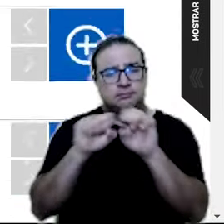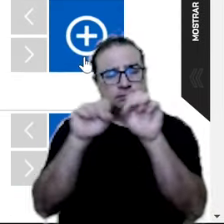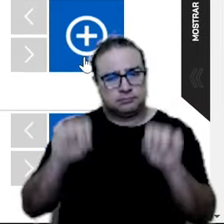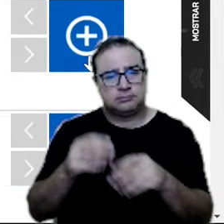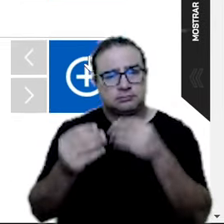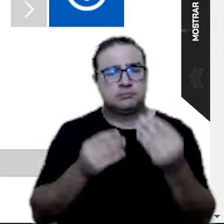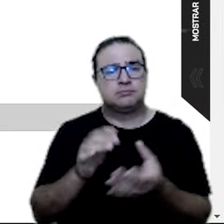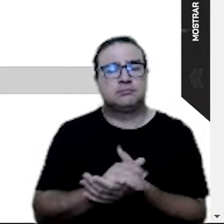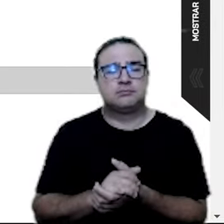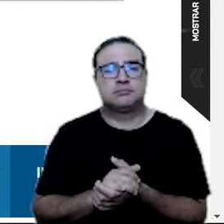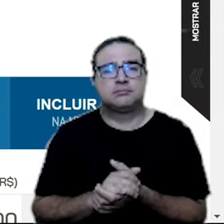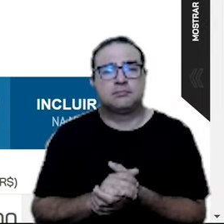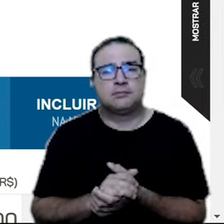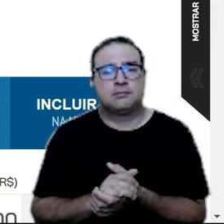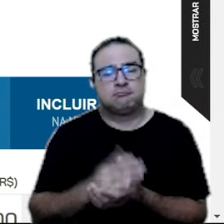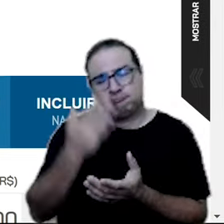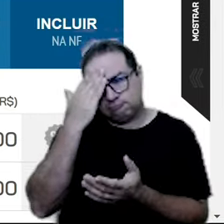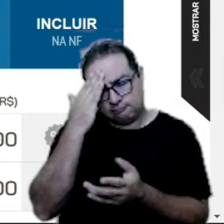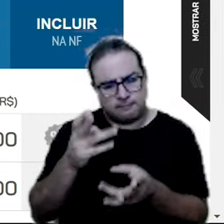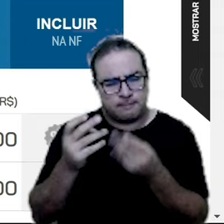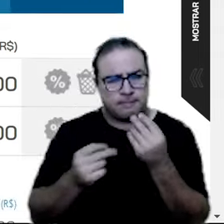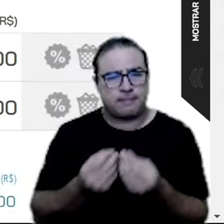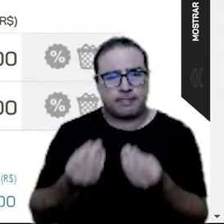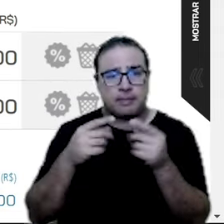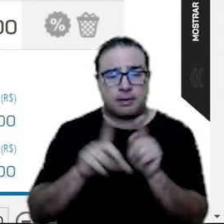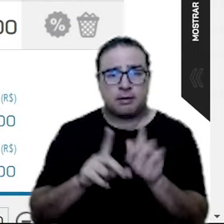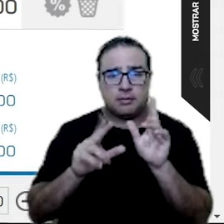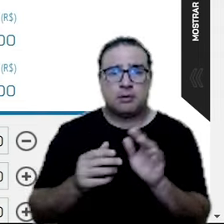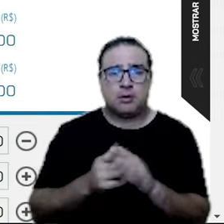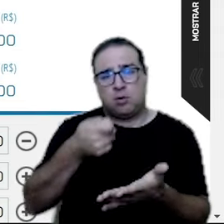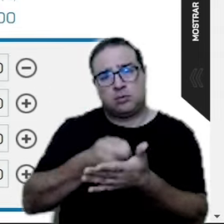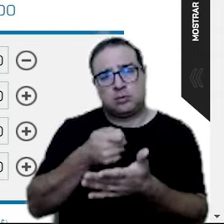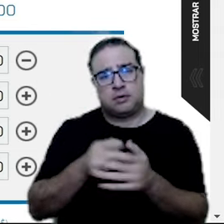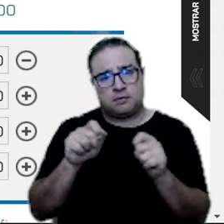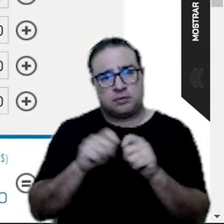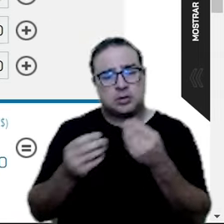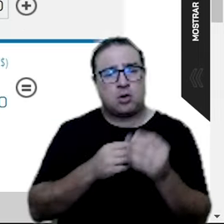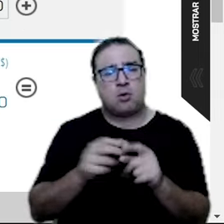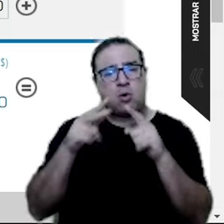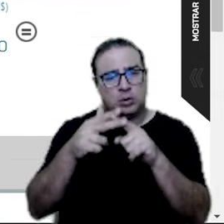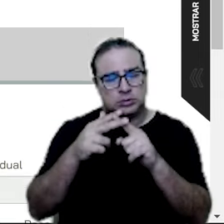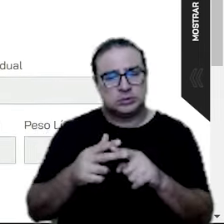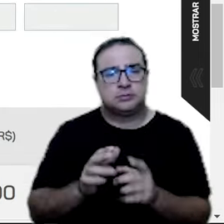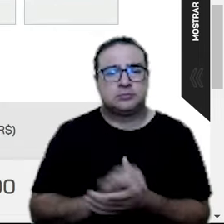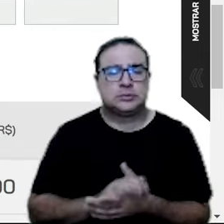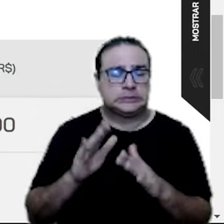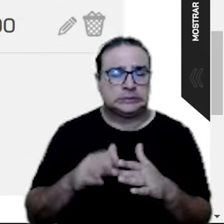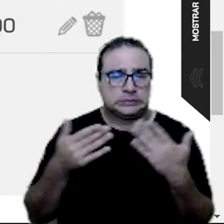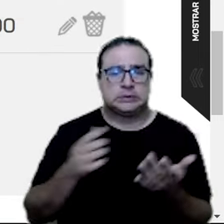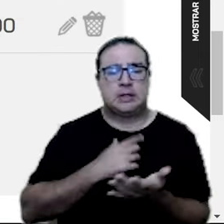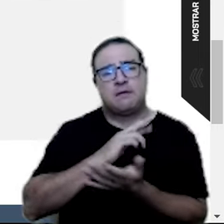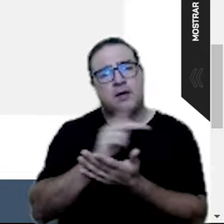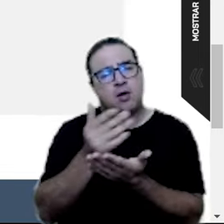esquema muito assim né palpável aí o sistema já traria pra gente e obrigaria a gente a fazer algum tipo de correção